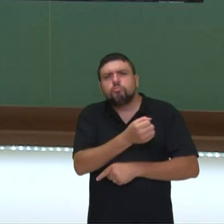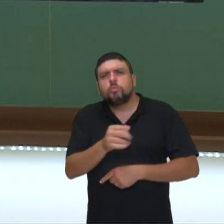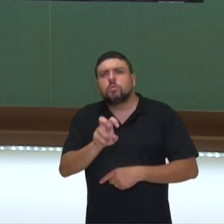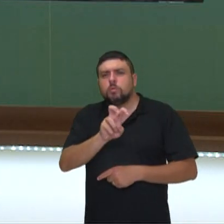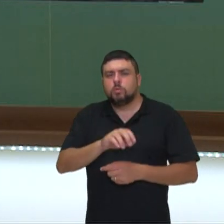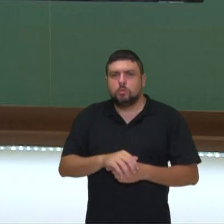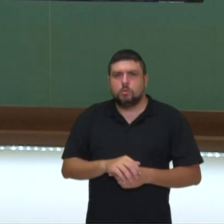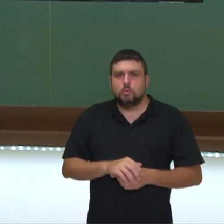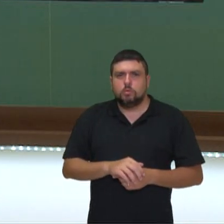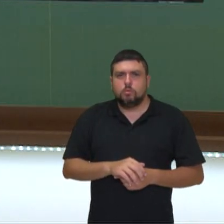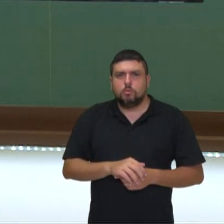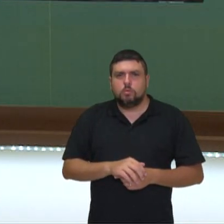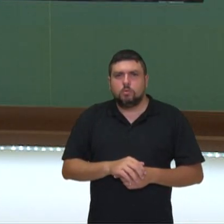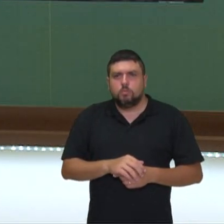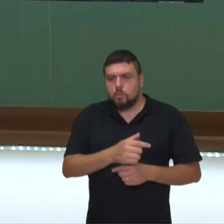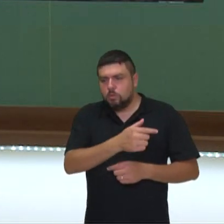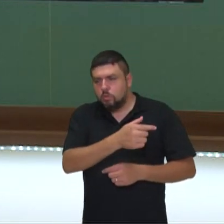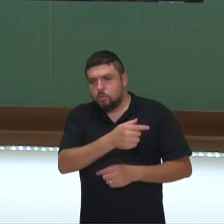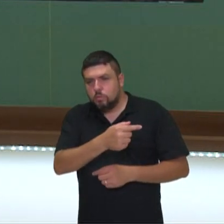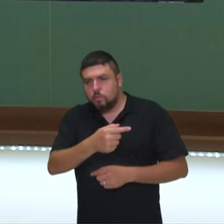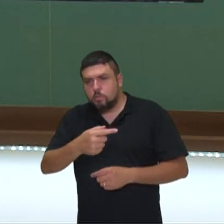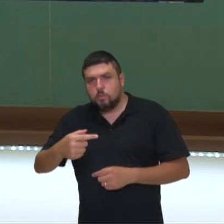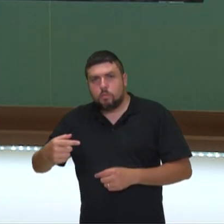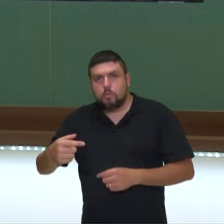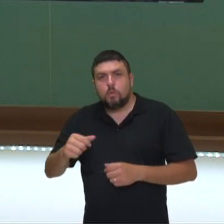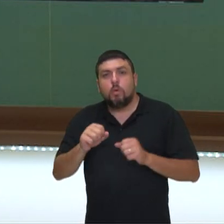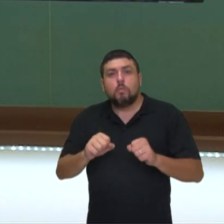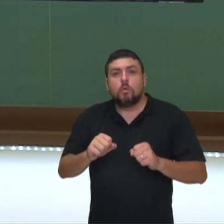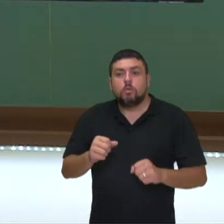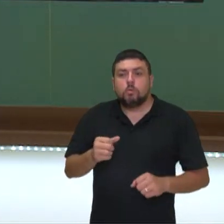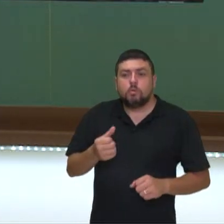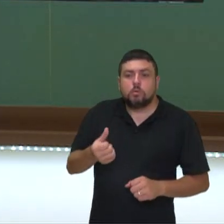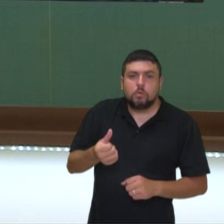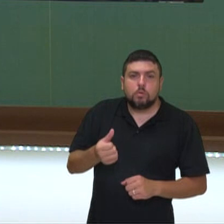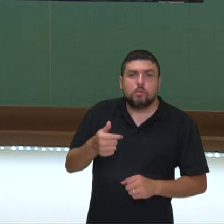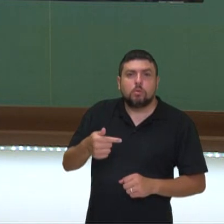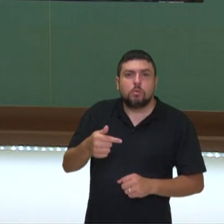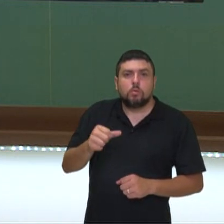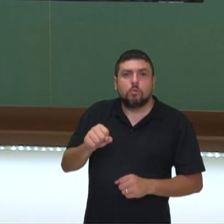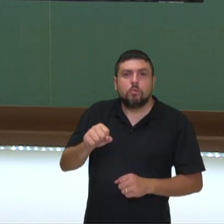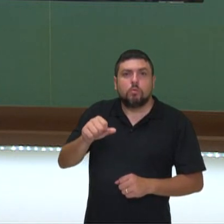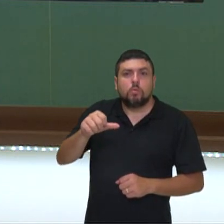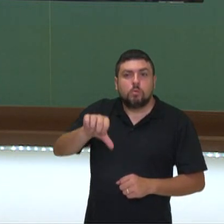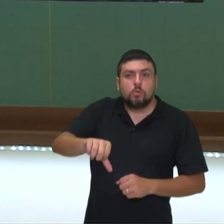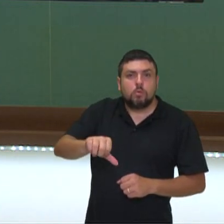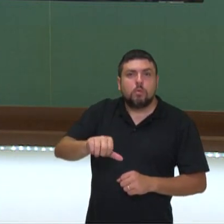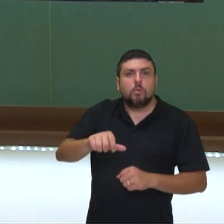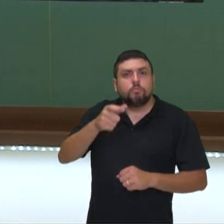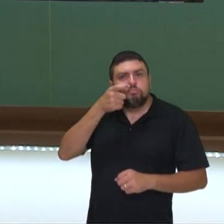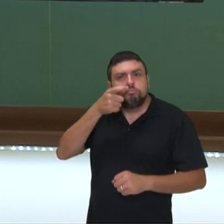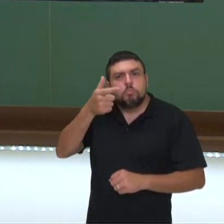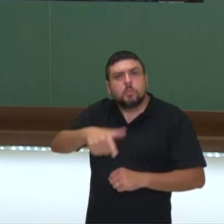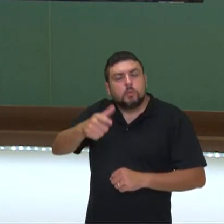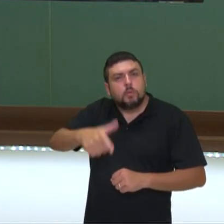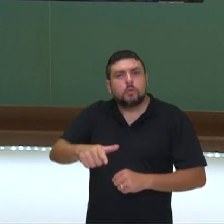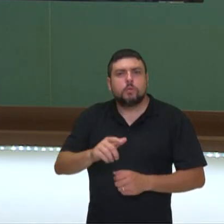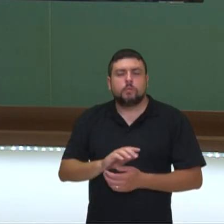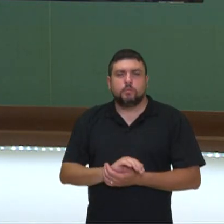não acabou, você pode assistir 6, 7, 8, 9. Ou seja, você pode mudar a realidade, tá bom? Veja aqui.